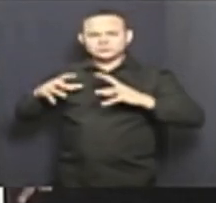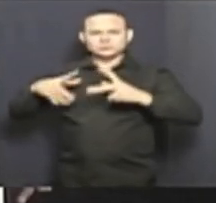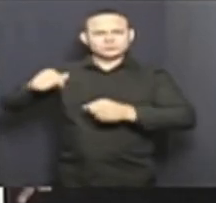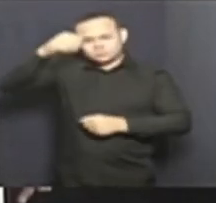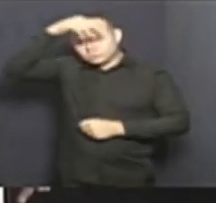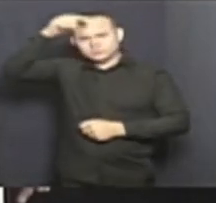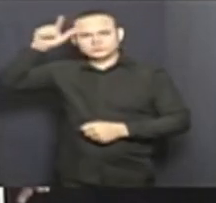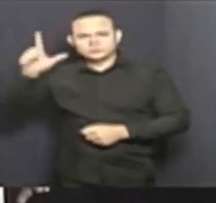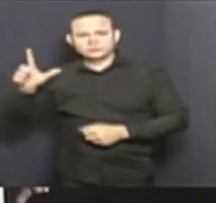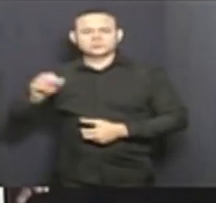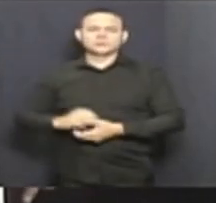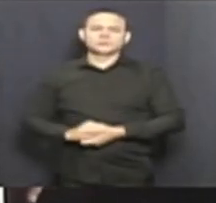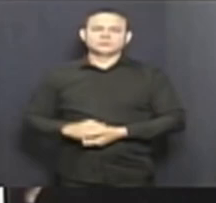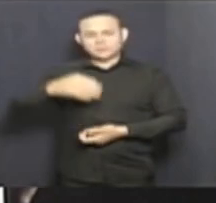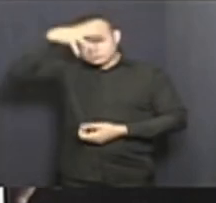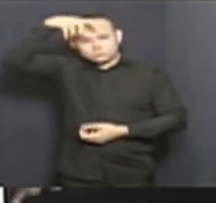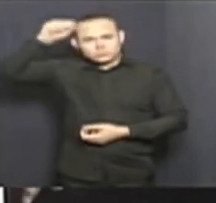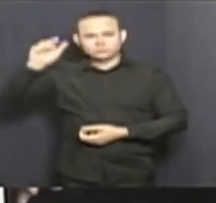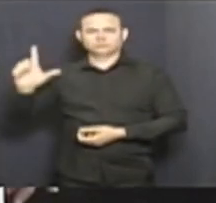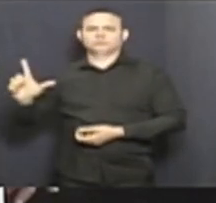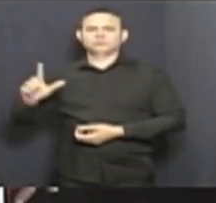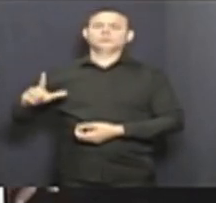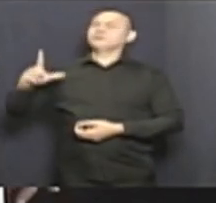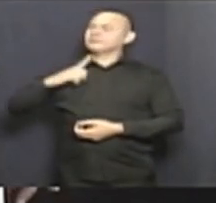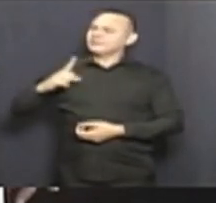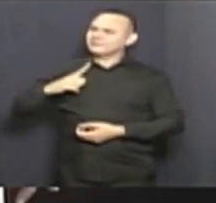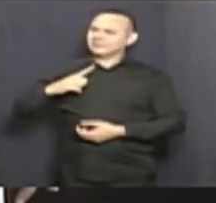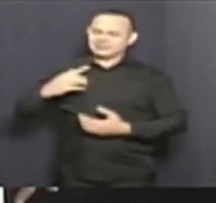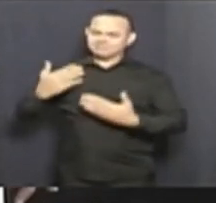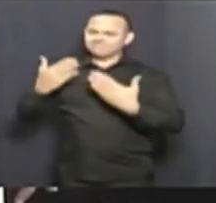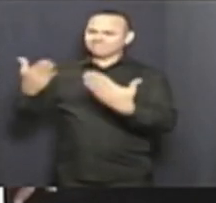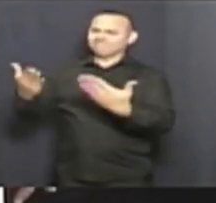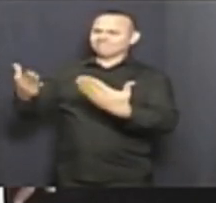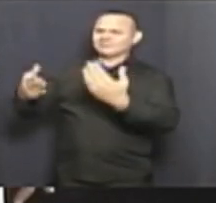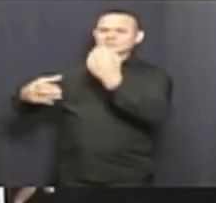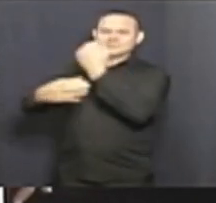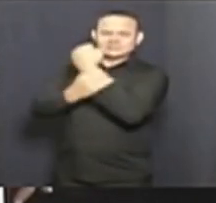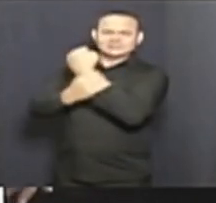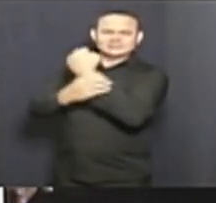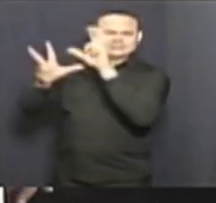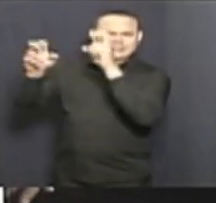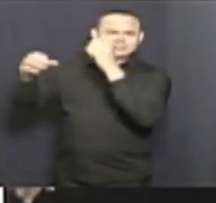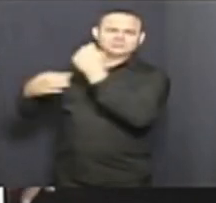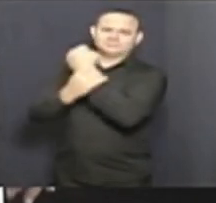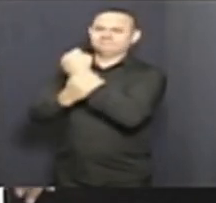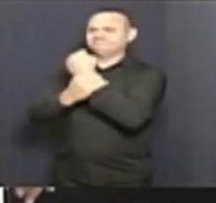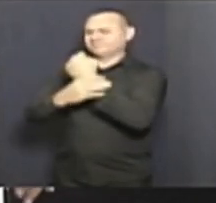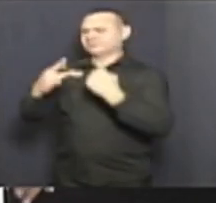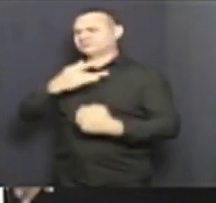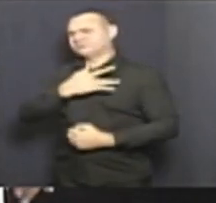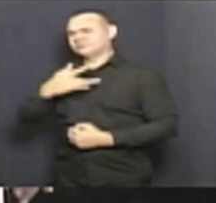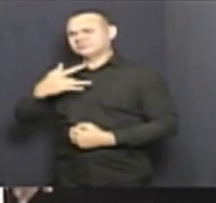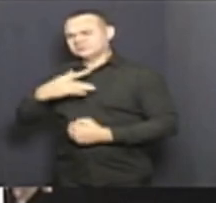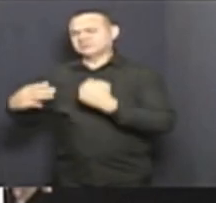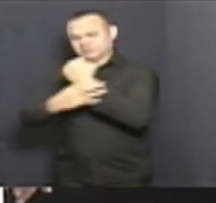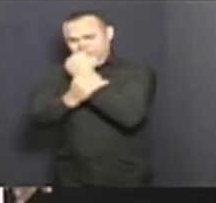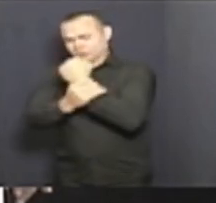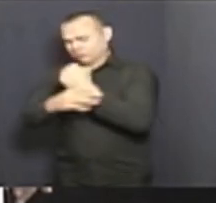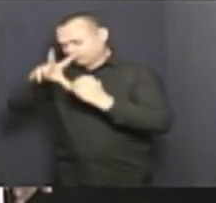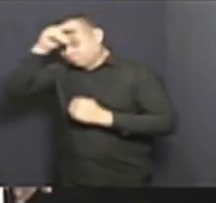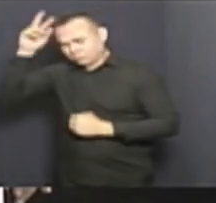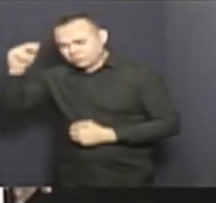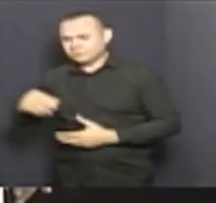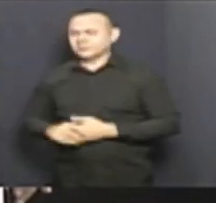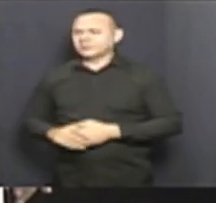mato grosso do sul que diz respeito à segurança pública e especificamente que diz respeito à